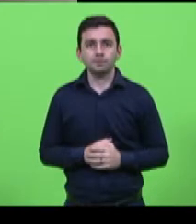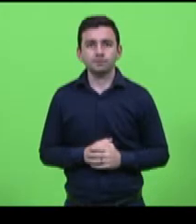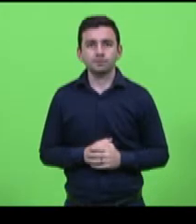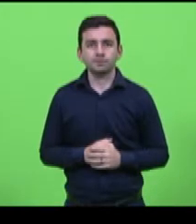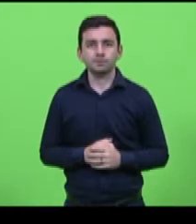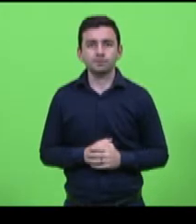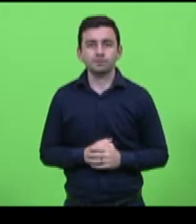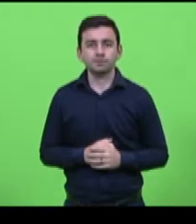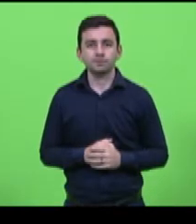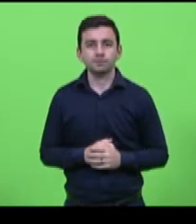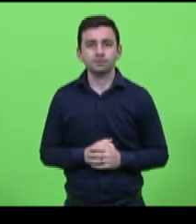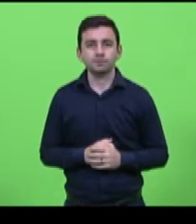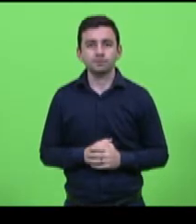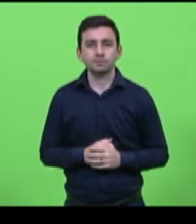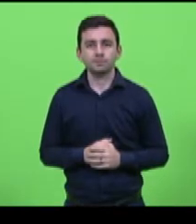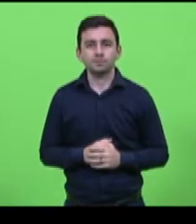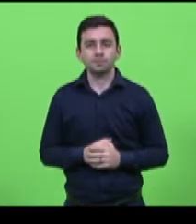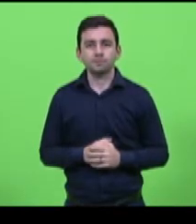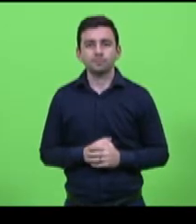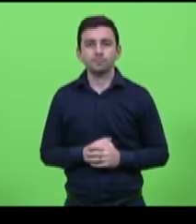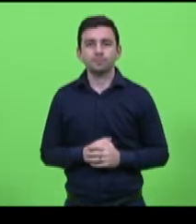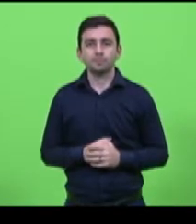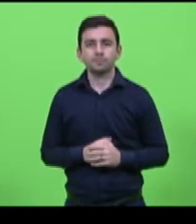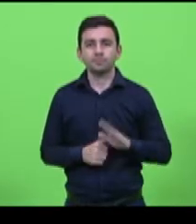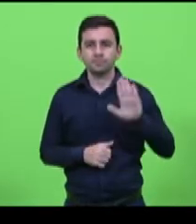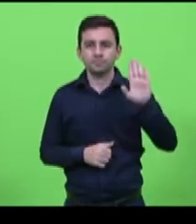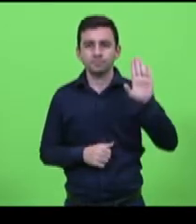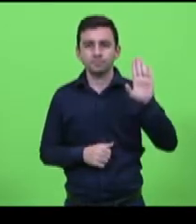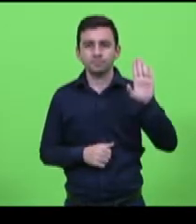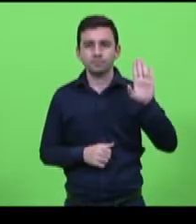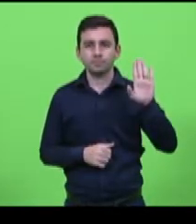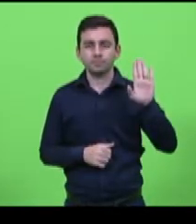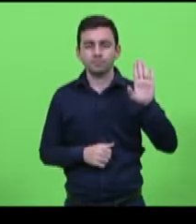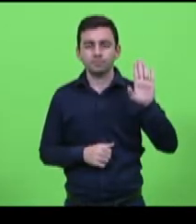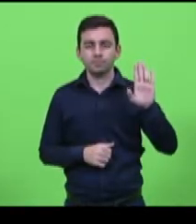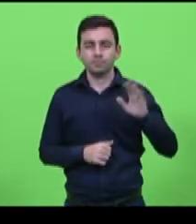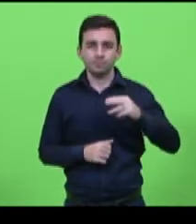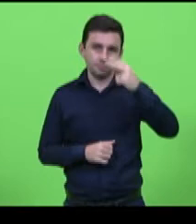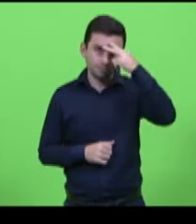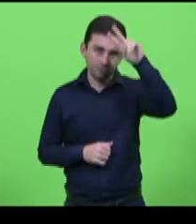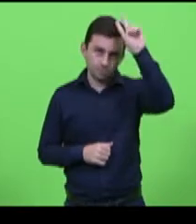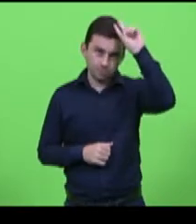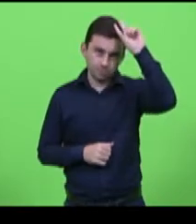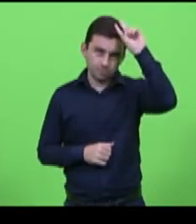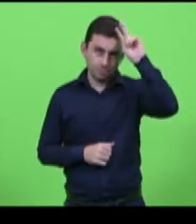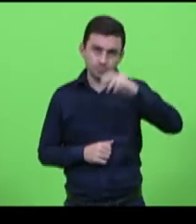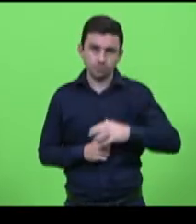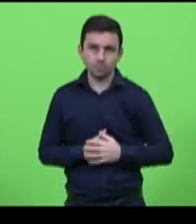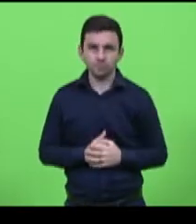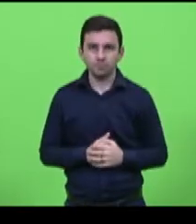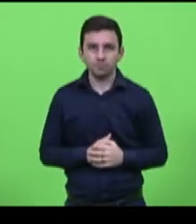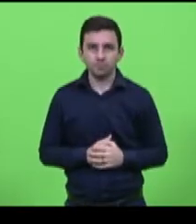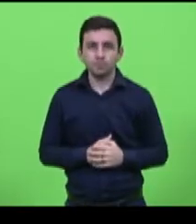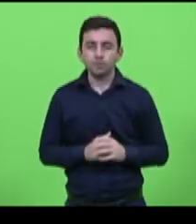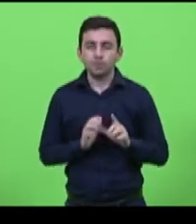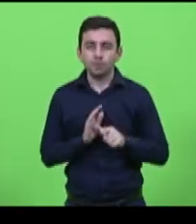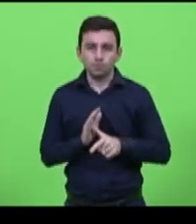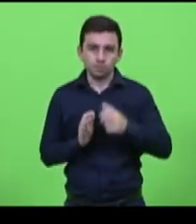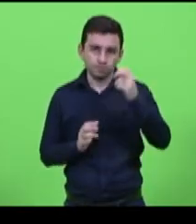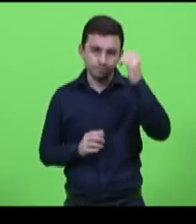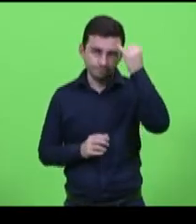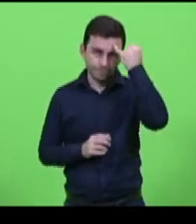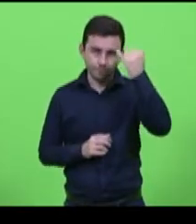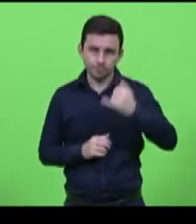Senhor presidente. Ainda para discutir, o deputado Vicente Caropreso. Depois lhe concedo a palavra pela ordem, deputado Mioto, ao final da